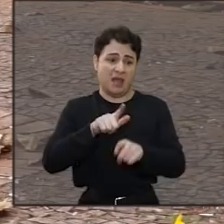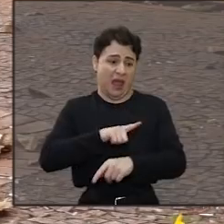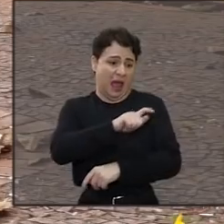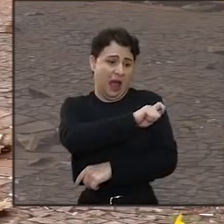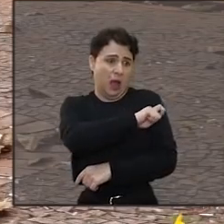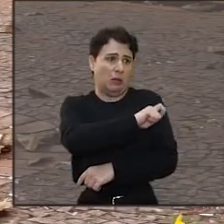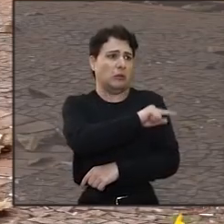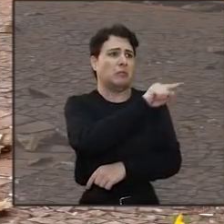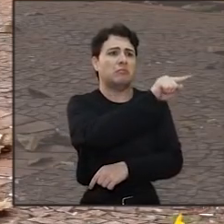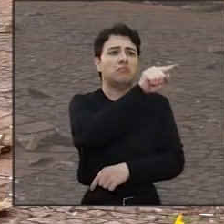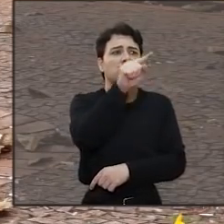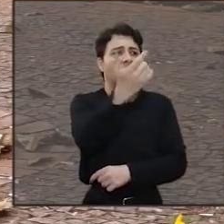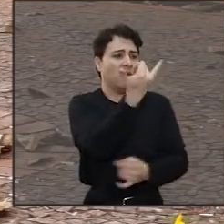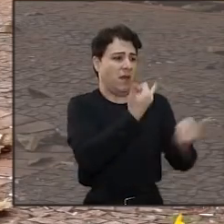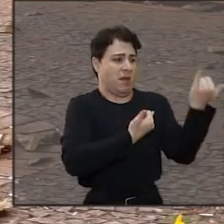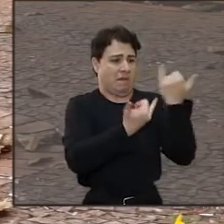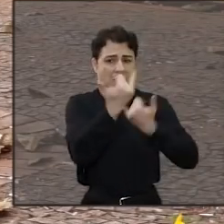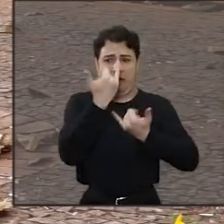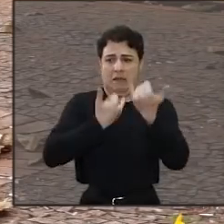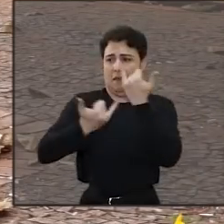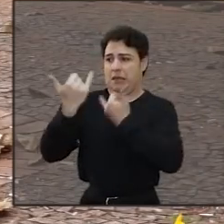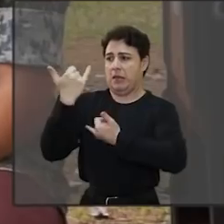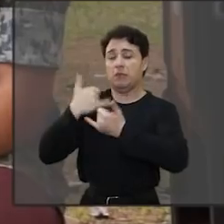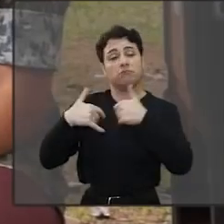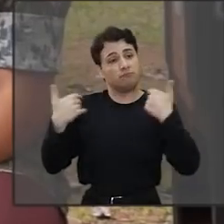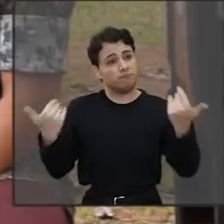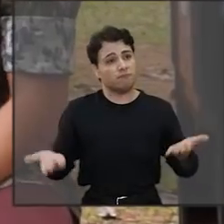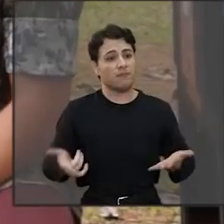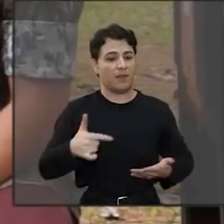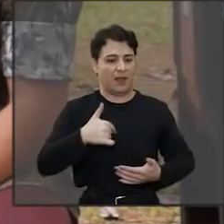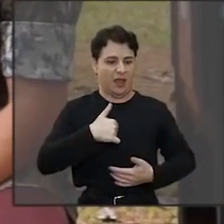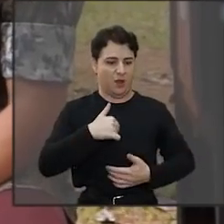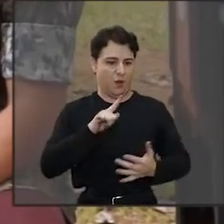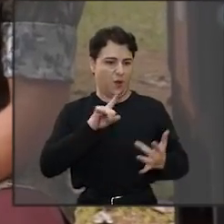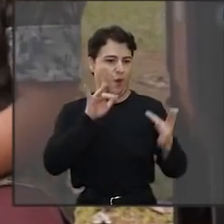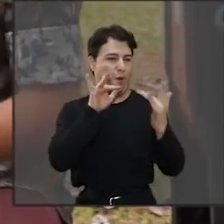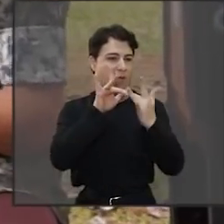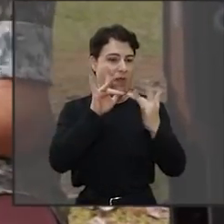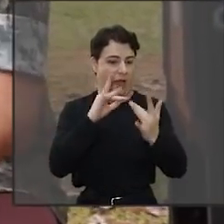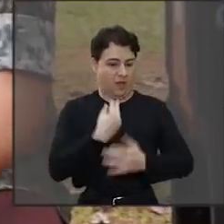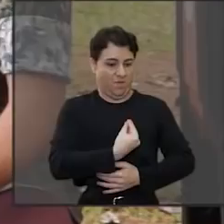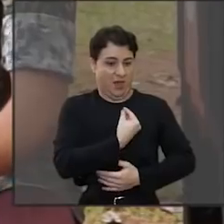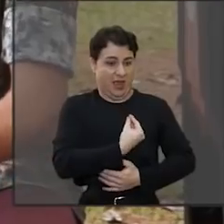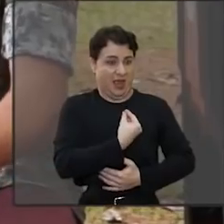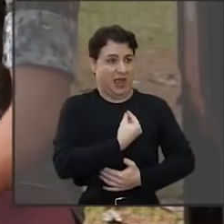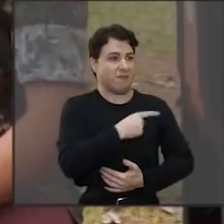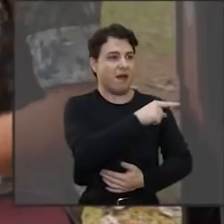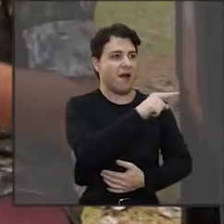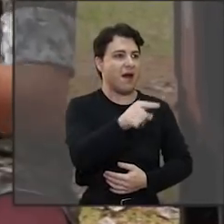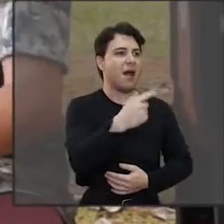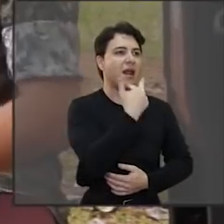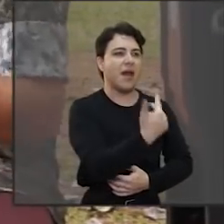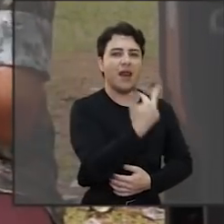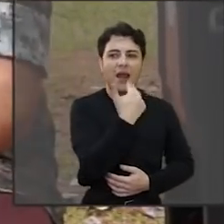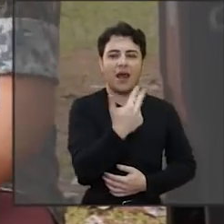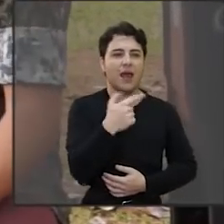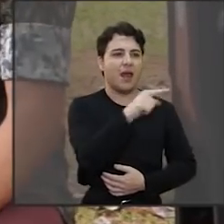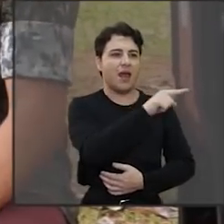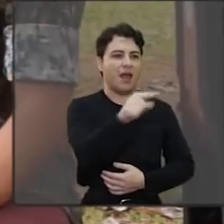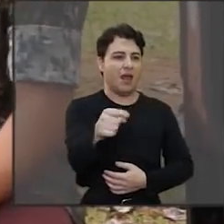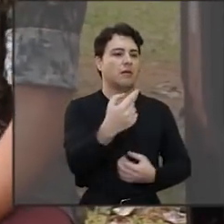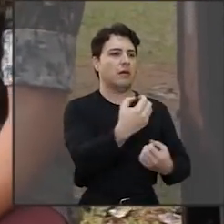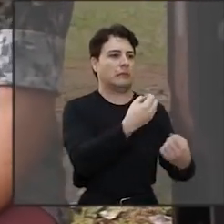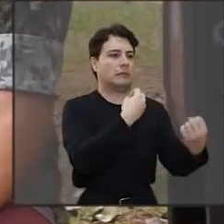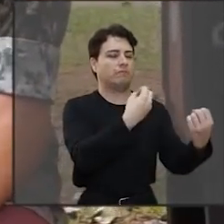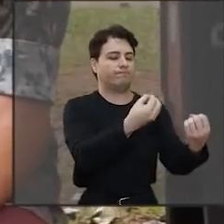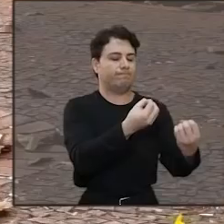muita coisa dos alunos, a gente lê muita coisa na aula também. Então, esse contato com a língua viva, muito viva, assim, né,